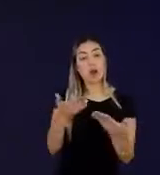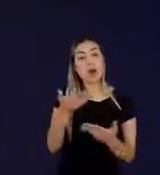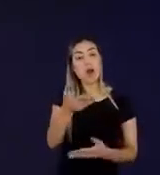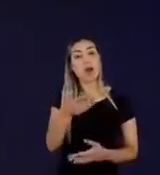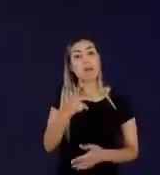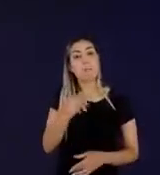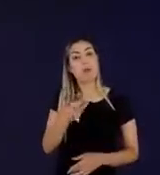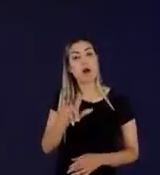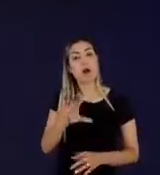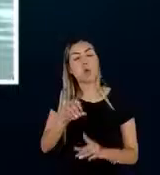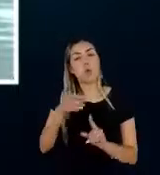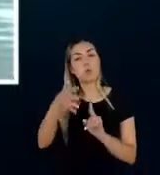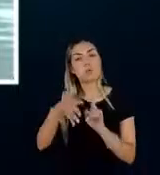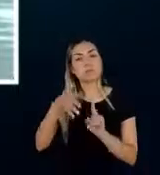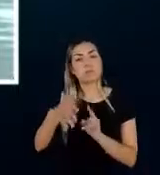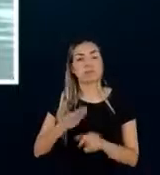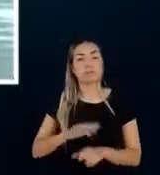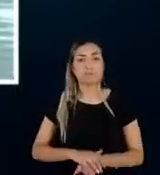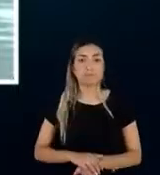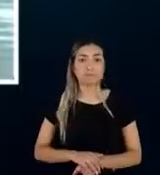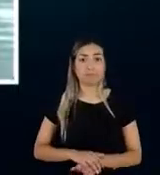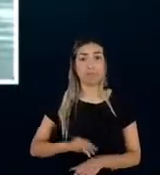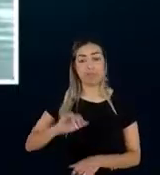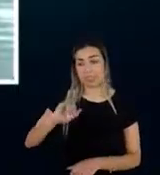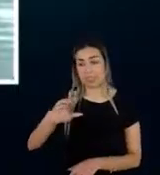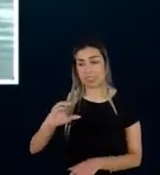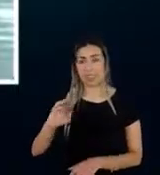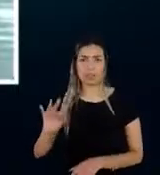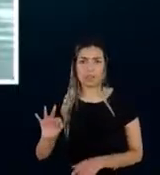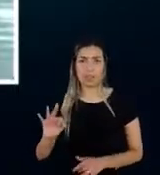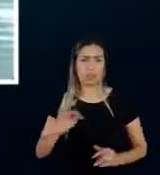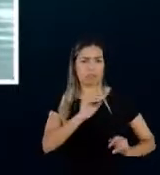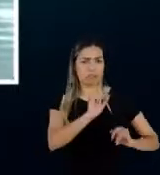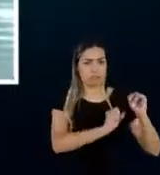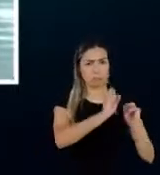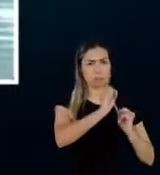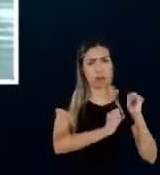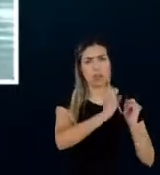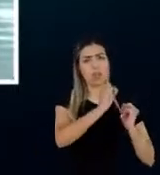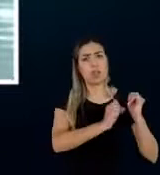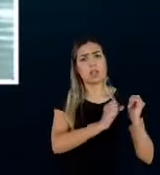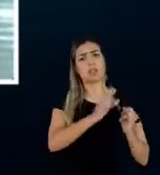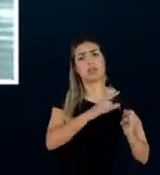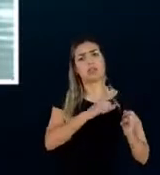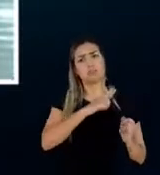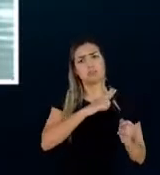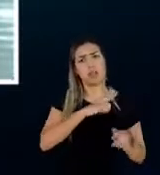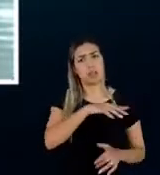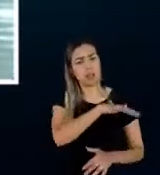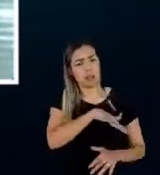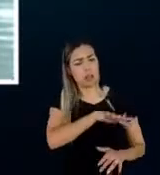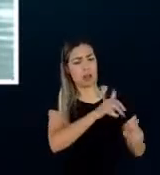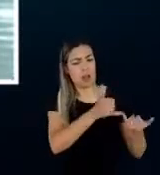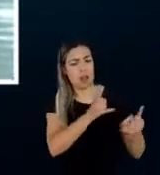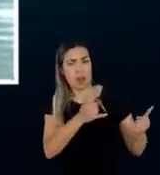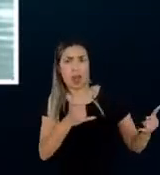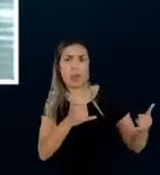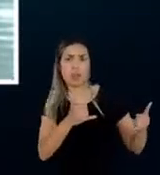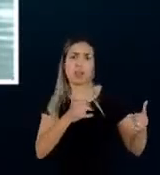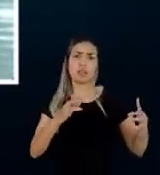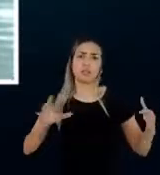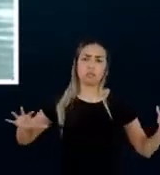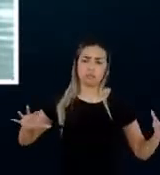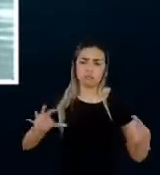Obrigada, Zil. Paulo. Olha, os ICTs já trabalham com as indústrias, né? Com as empresas do setor elétrico,